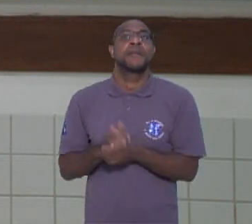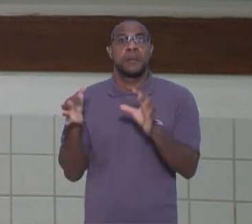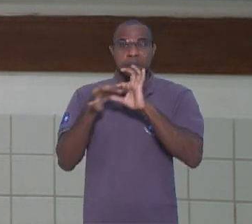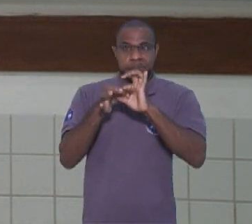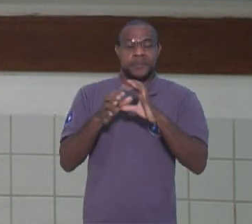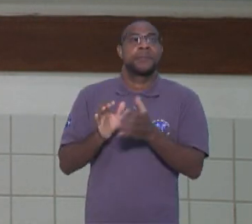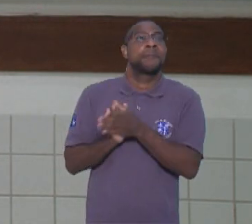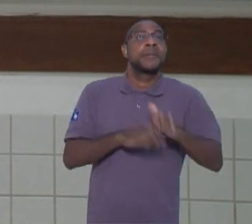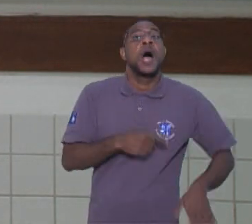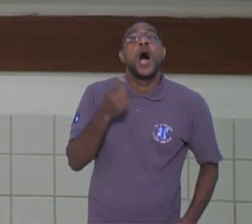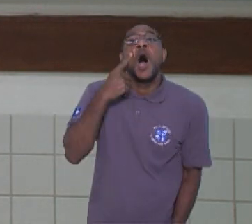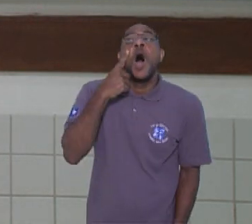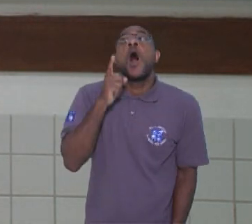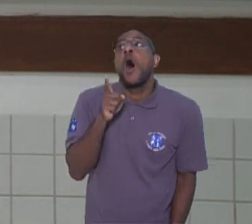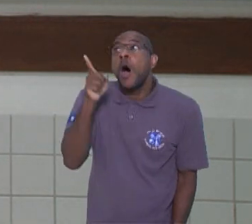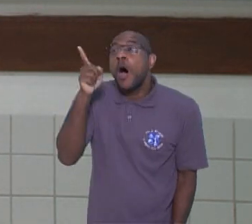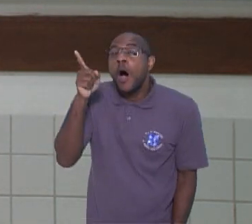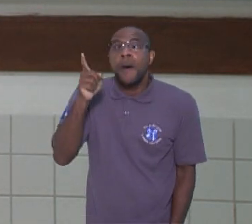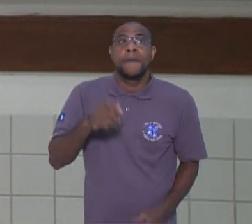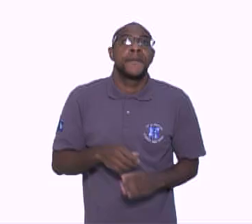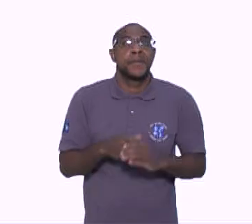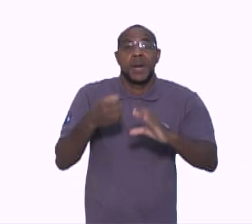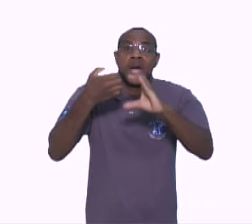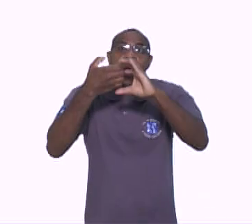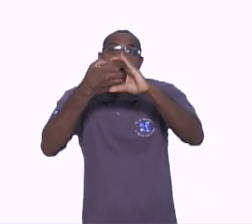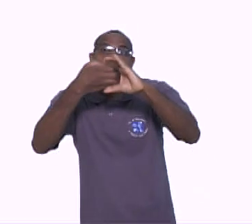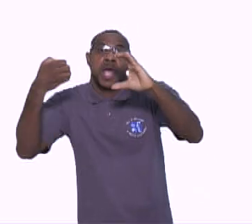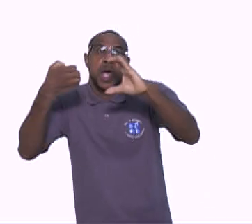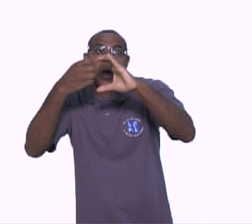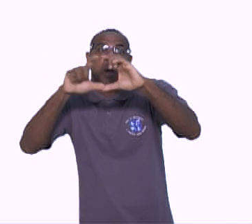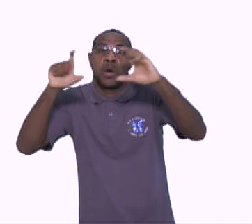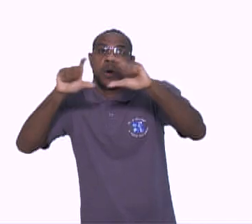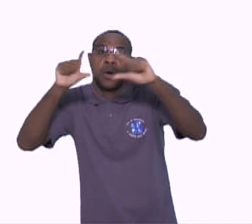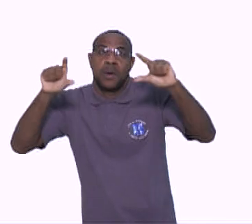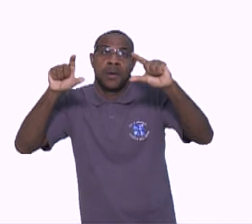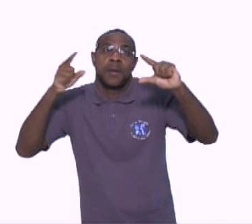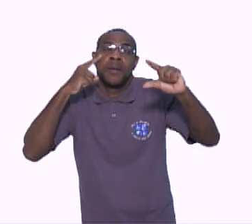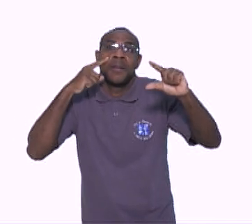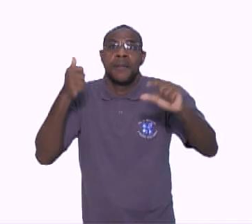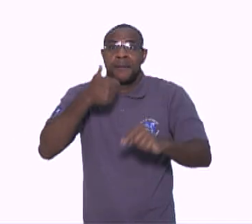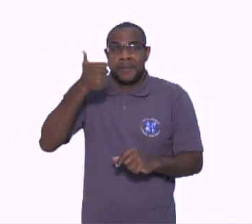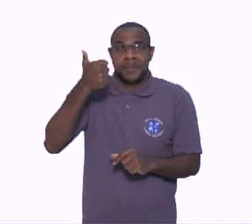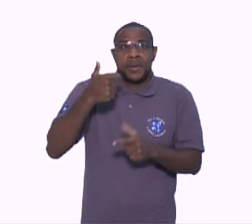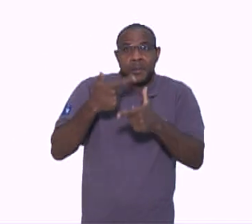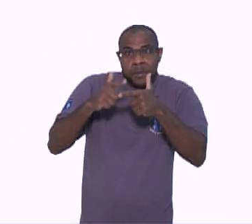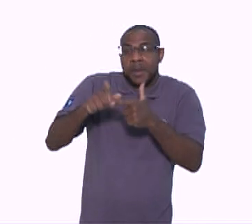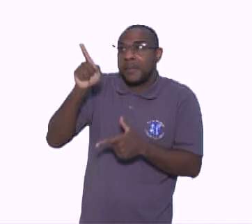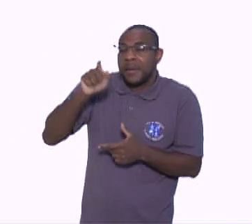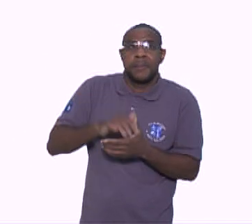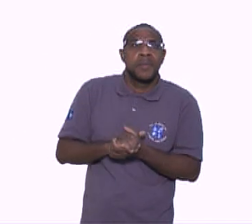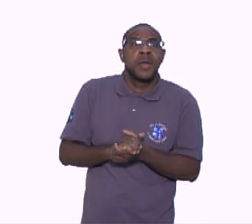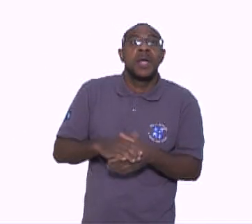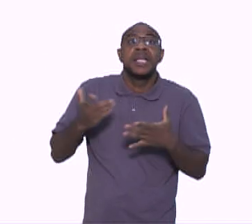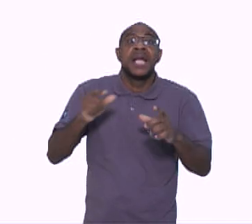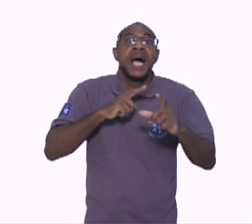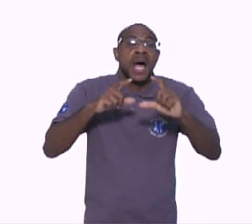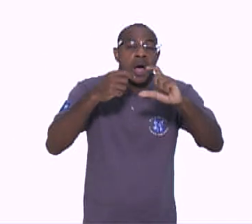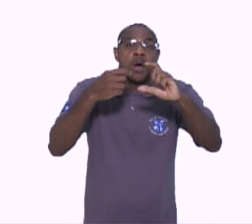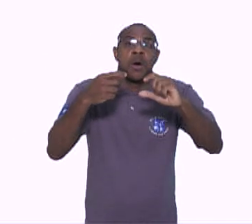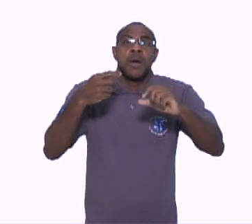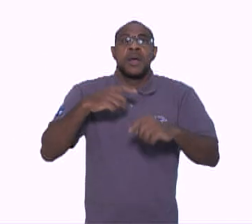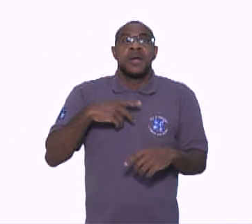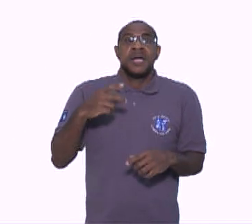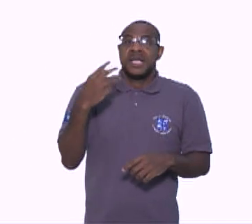Agora, olha só. Equação de segundo grau, né? Nós temos aqui o primeiro caso. Quando o terceiro termo ou